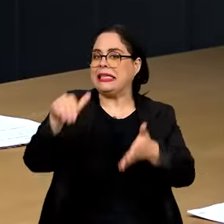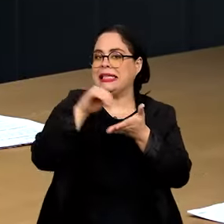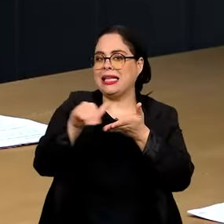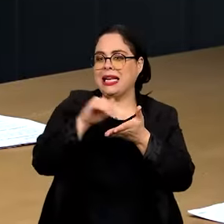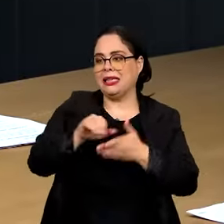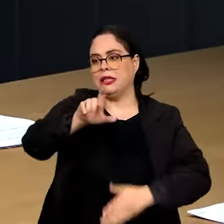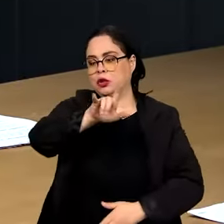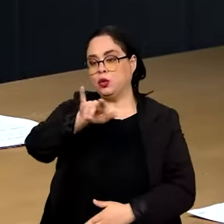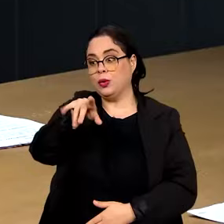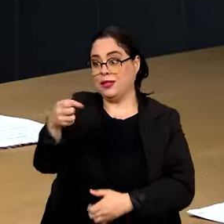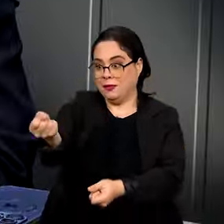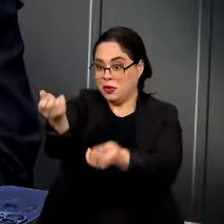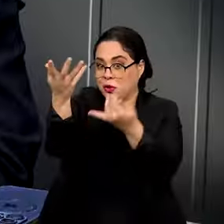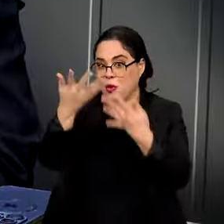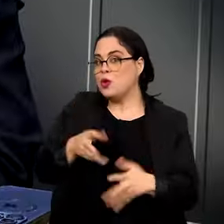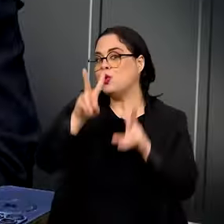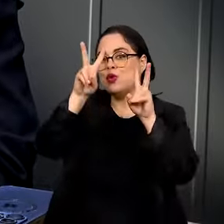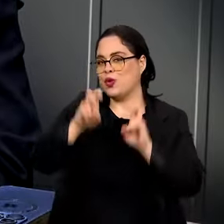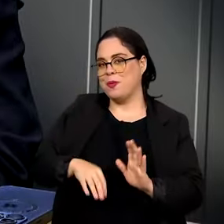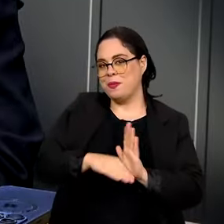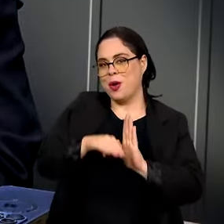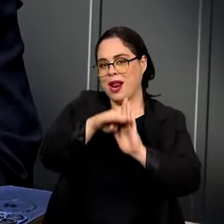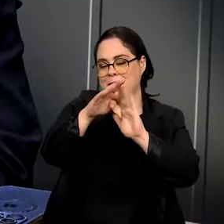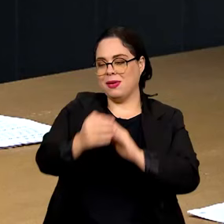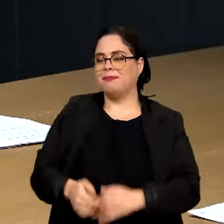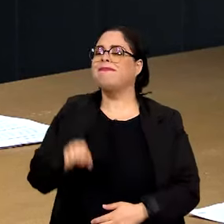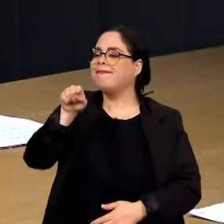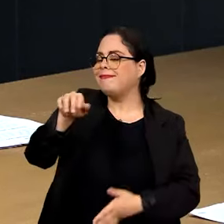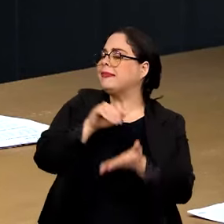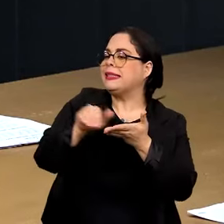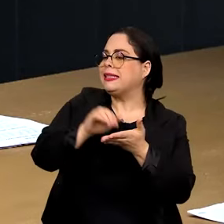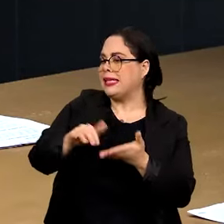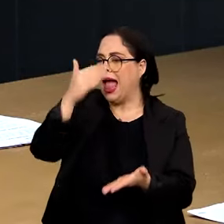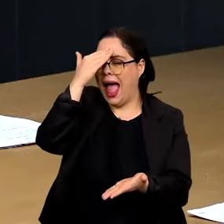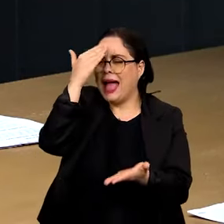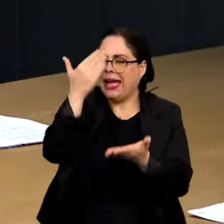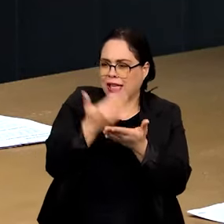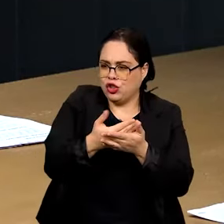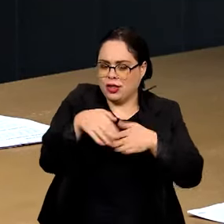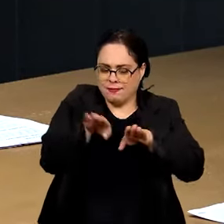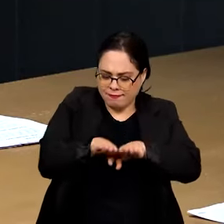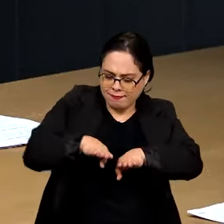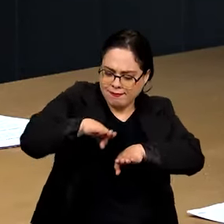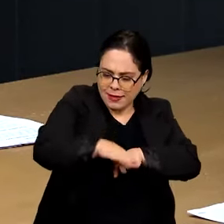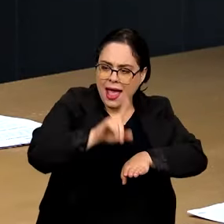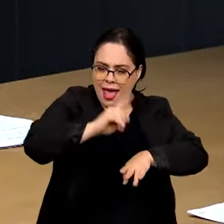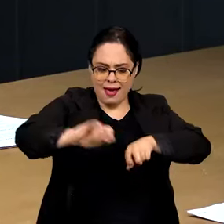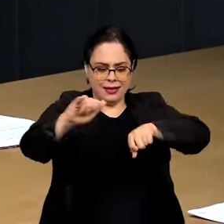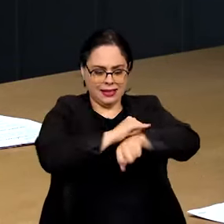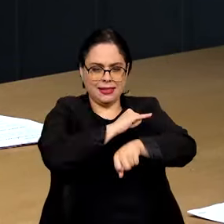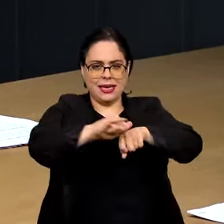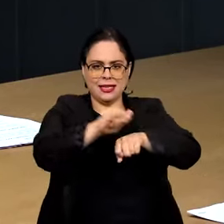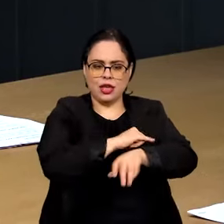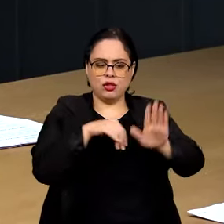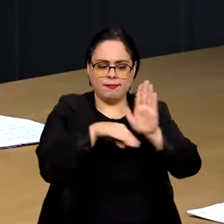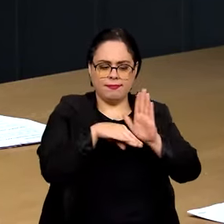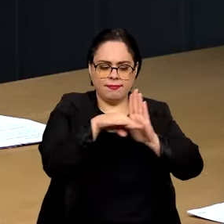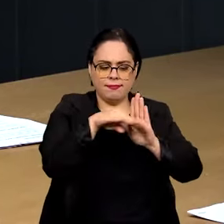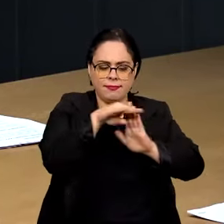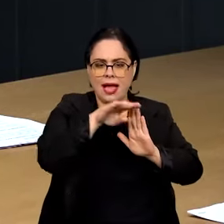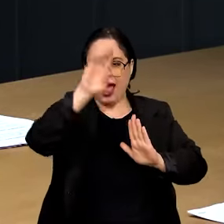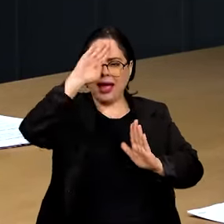negócio e o secretário Luís Carlos vai contar pra gente hoje tudo sobre o programa secretário o acredita no primeiro passo é uma das